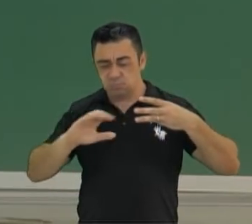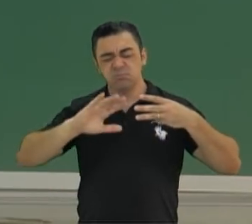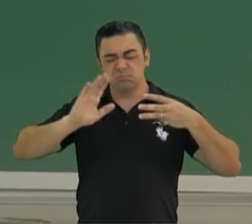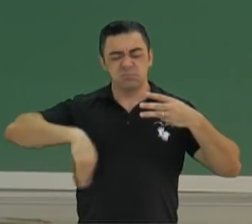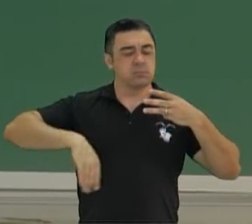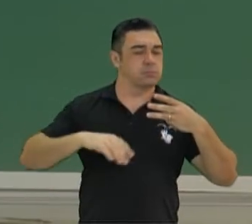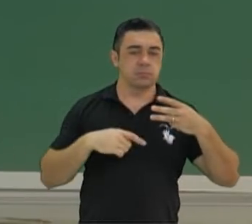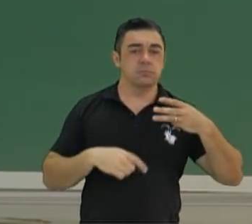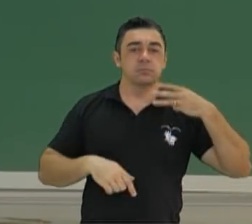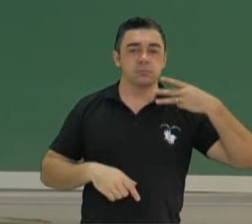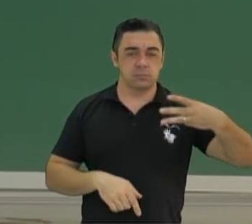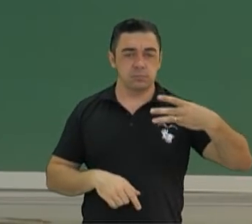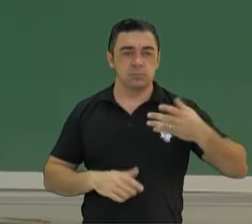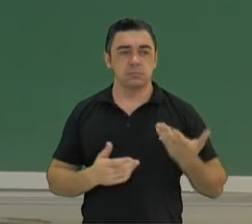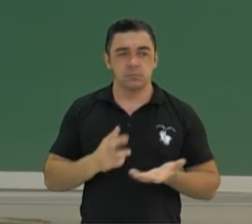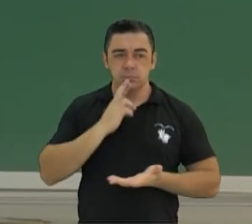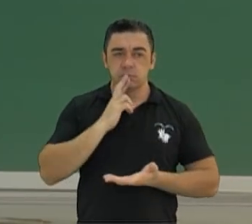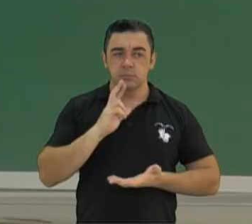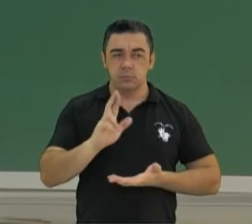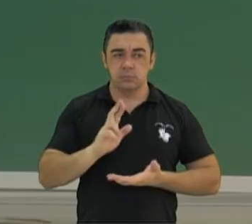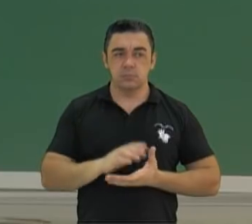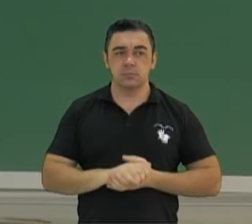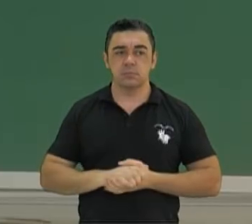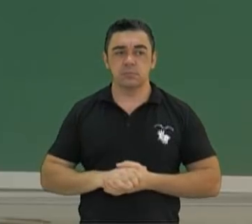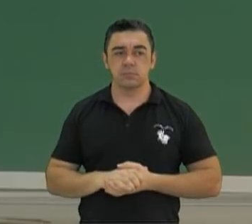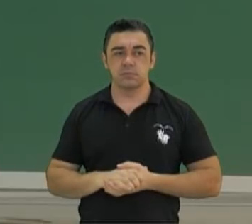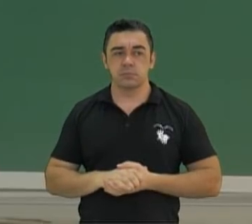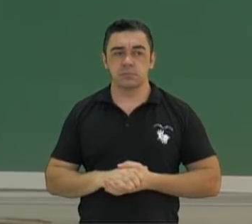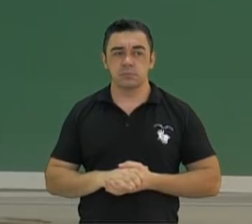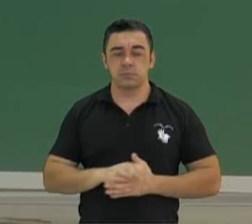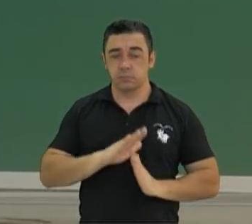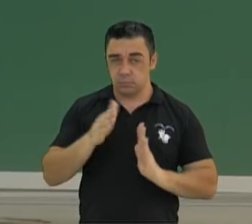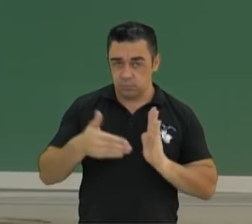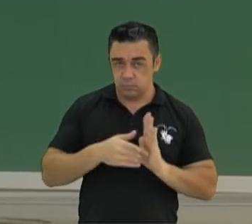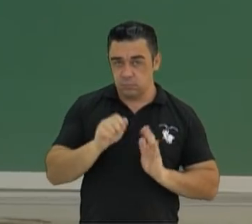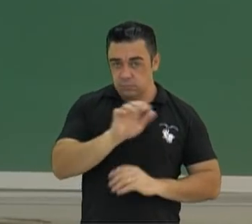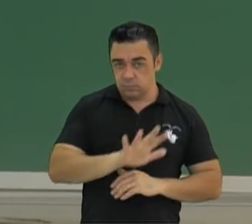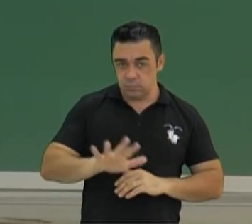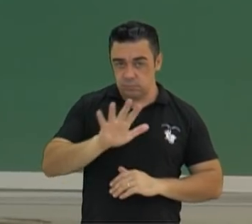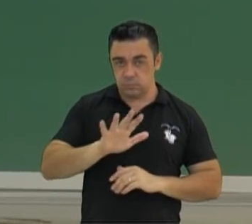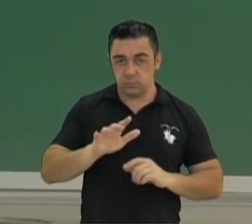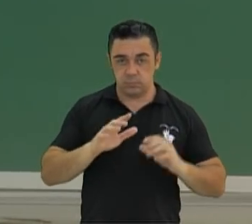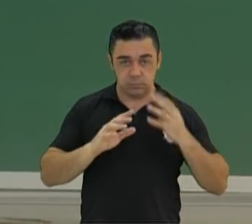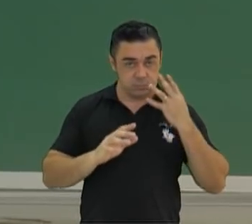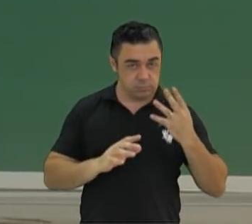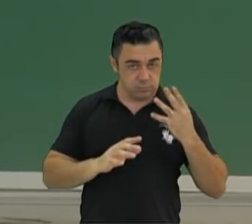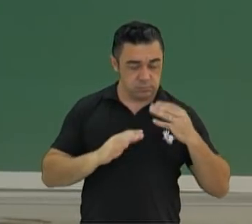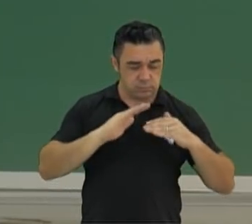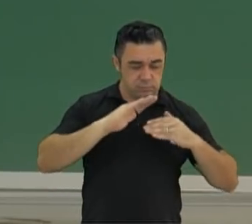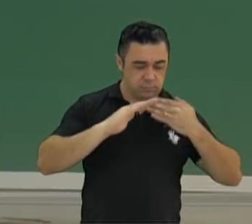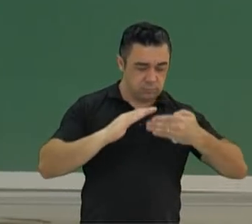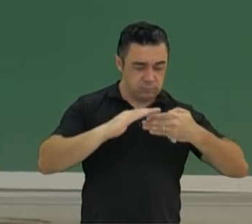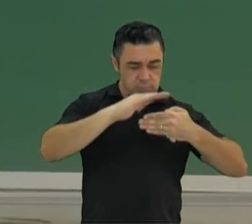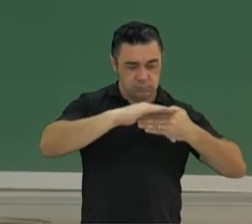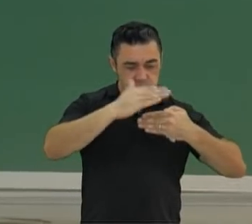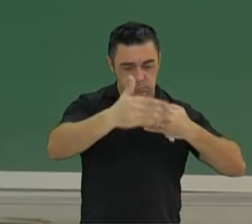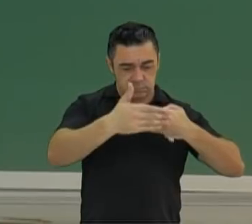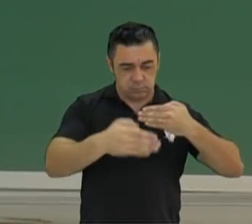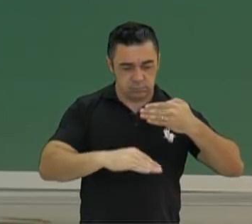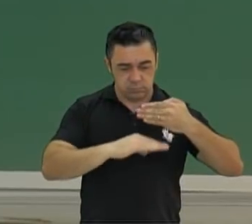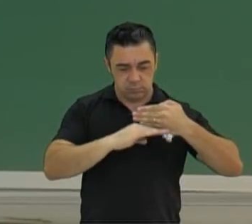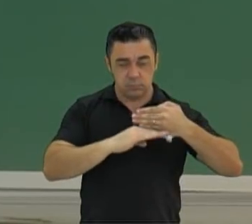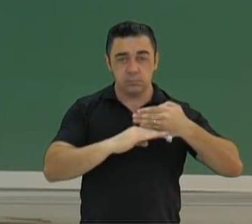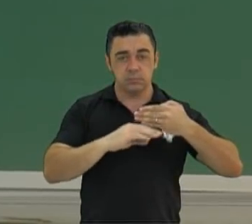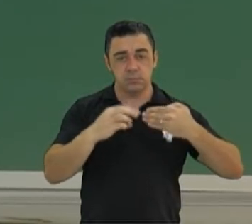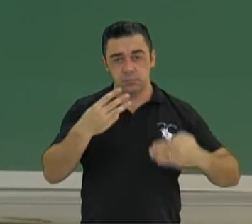tirar, tá bom? Então, quanto que vai ficar ali? A área total dos 4 retângulos é de 3